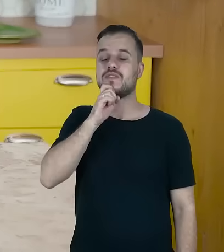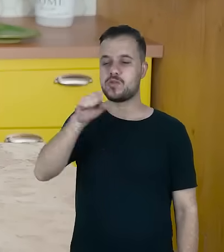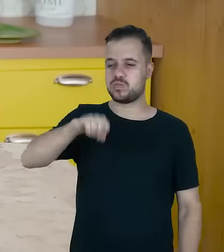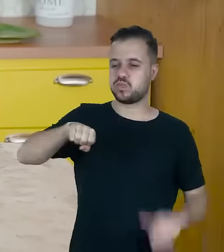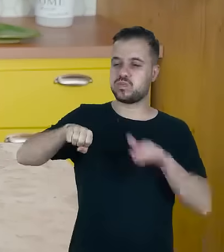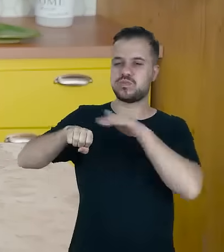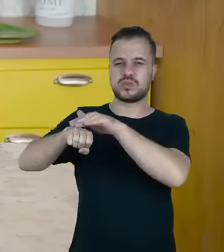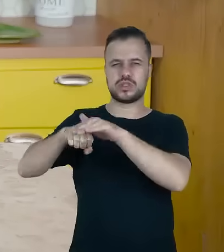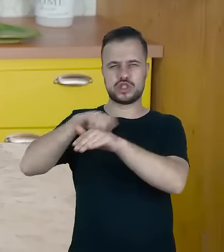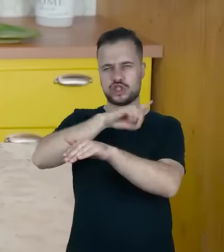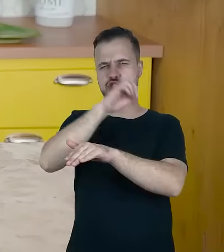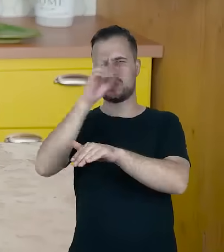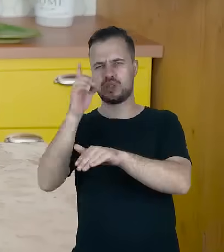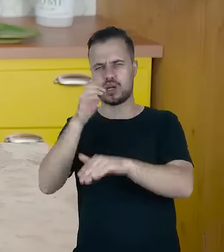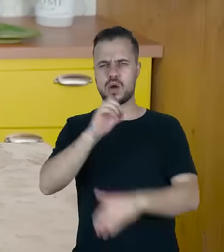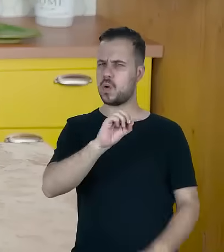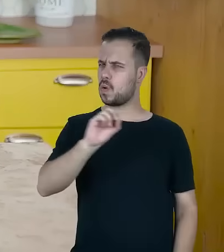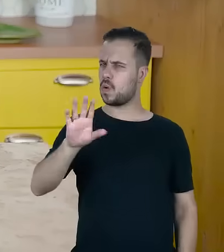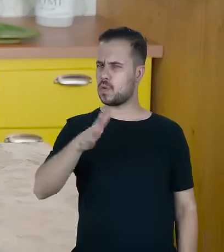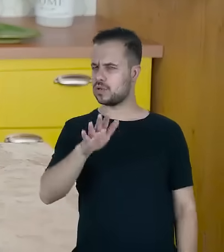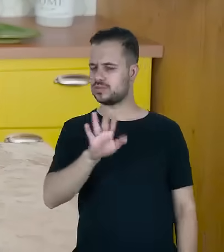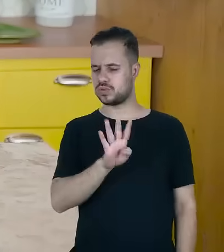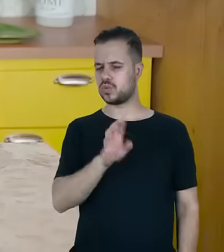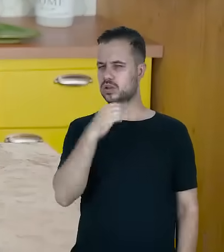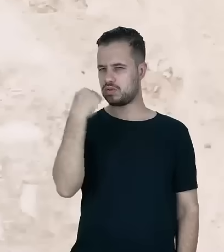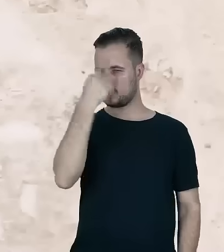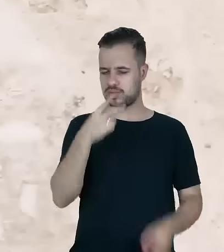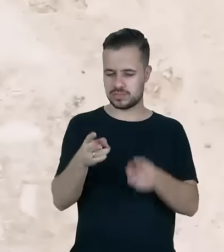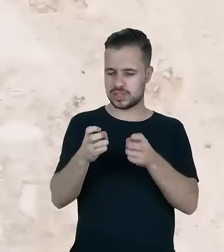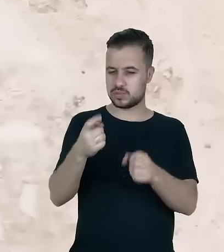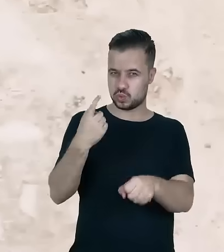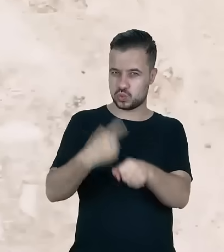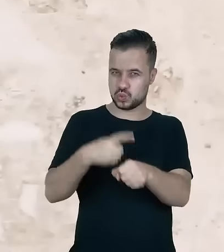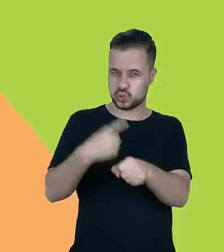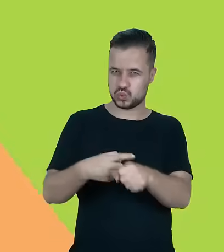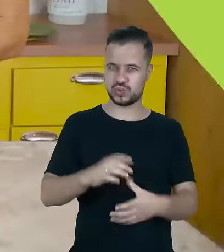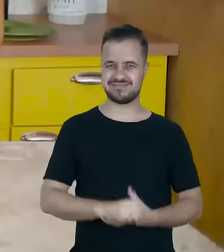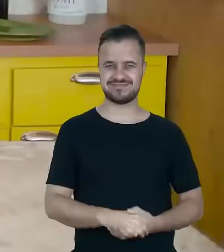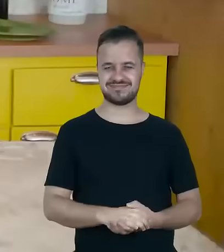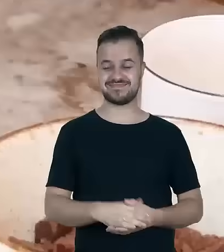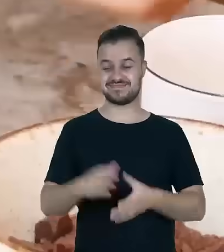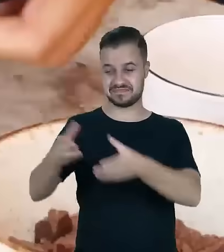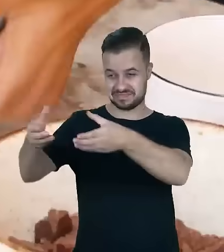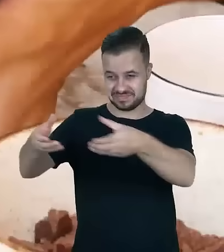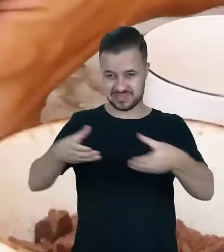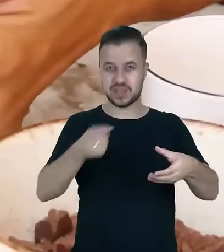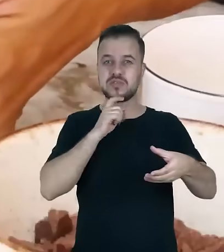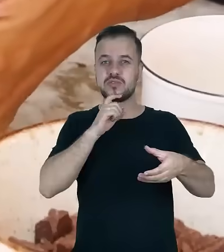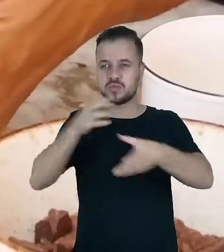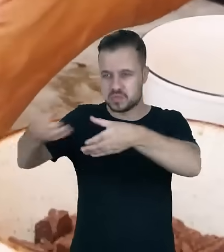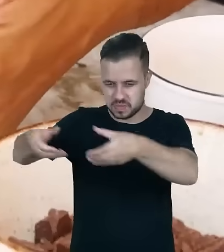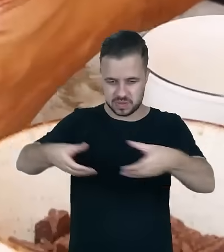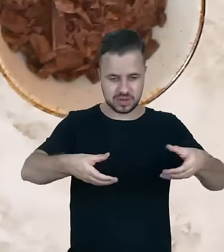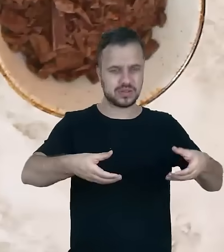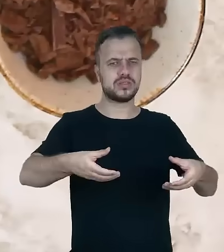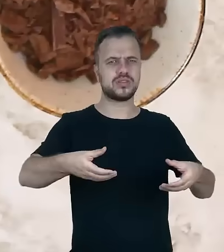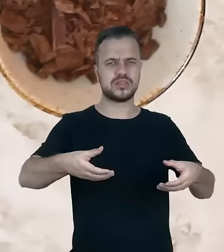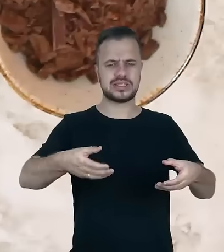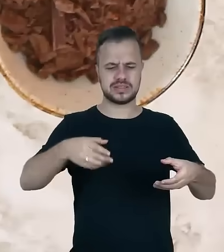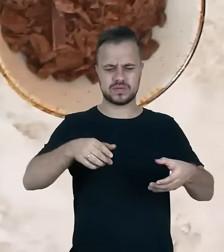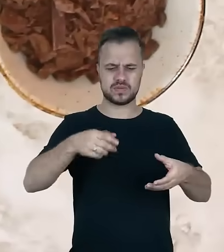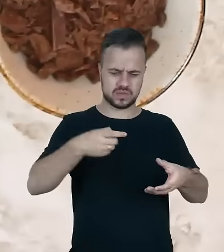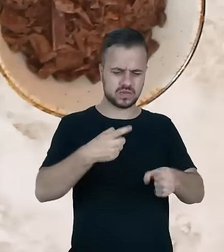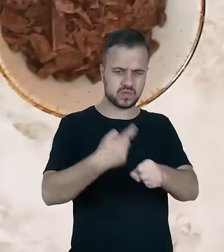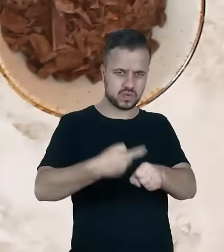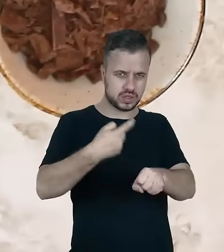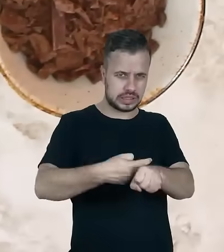congelador de um dia pro outro, então pelo menos umas 4 horas até ele ficar bem consistente. Aqui, ó, acabei de tirar do congelador.